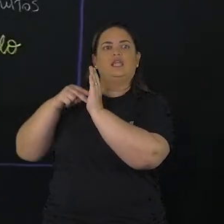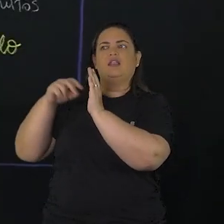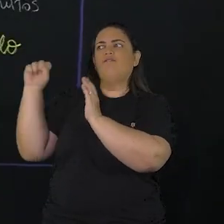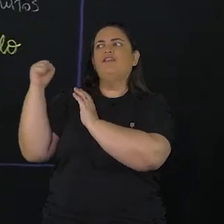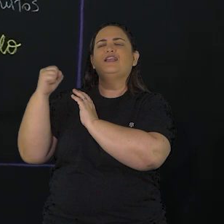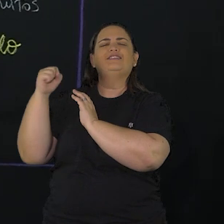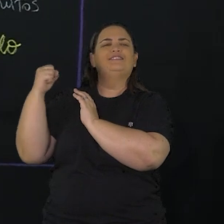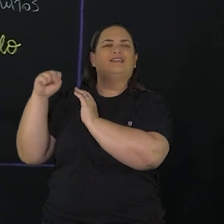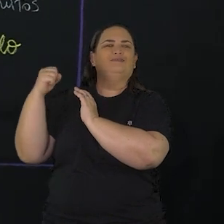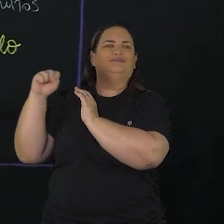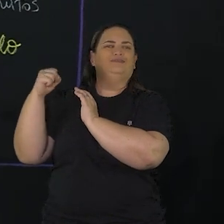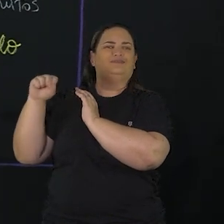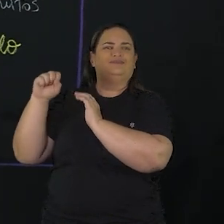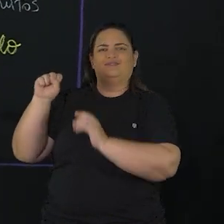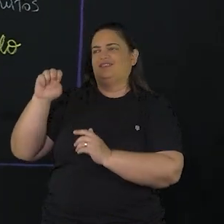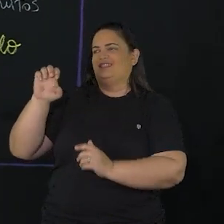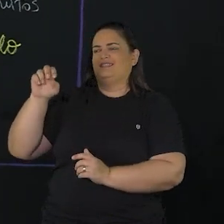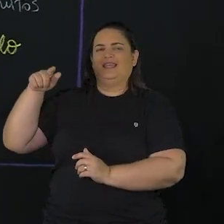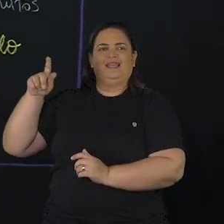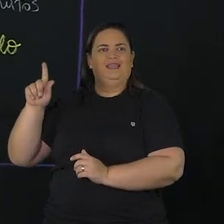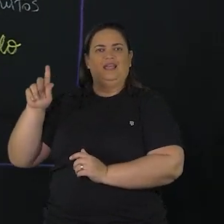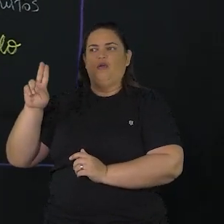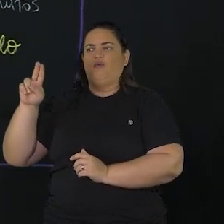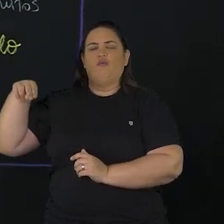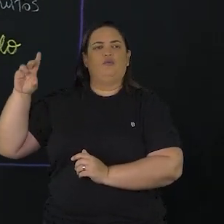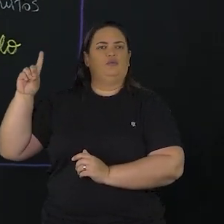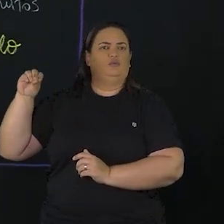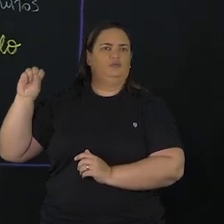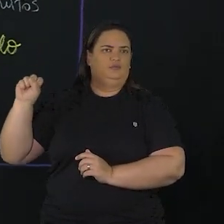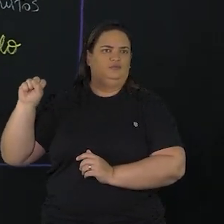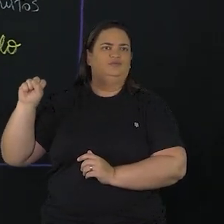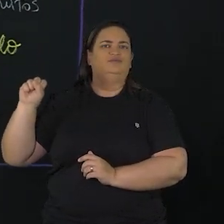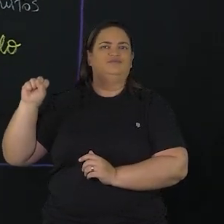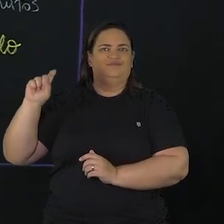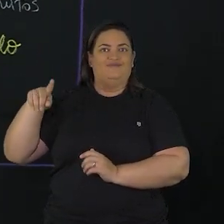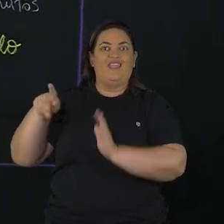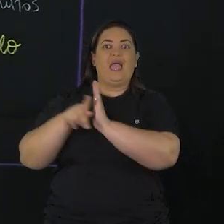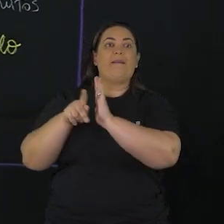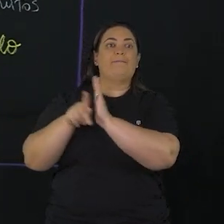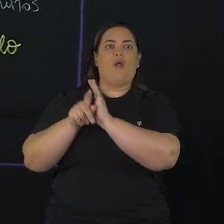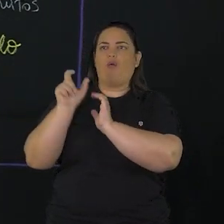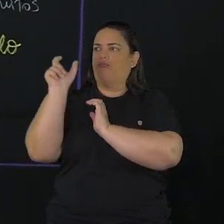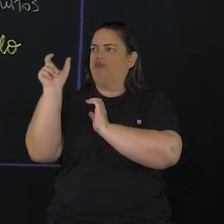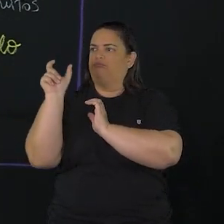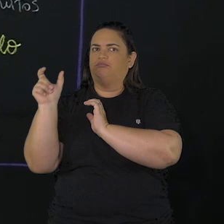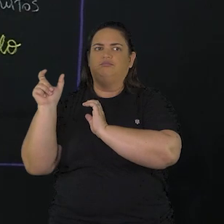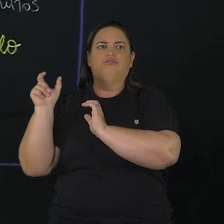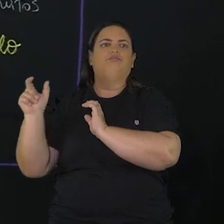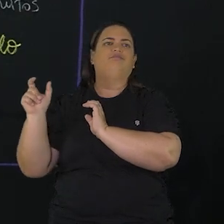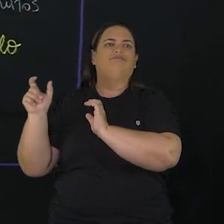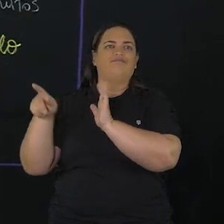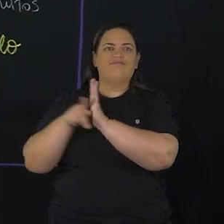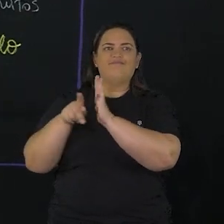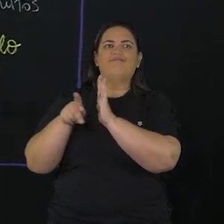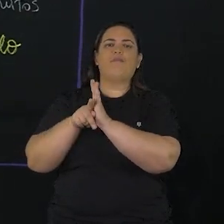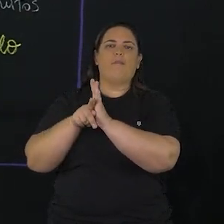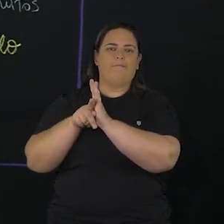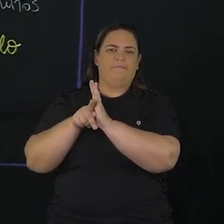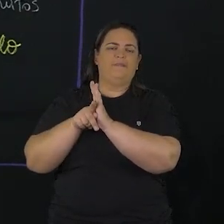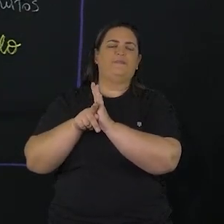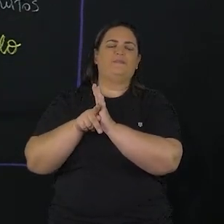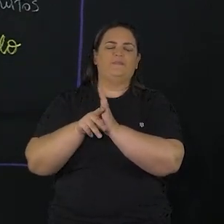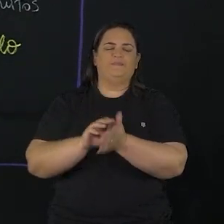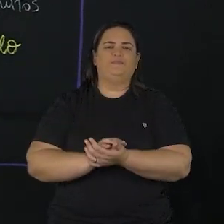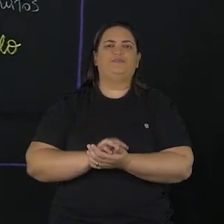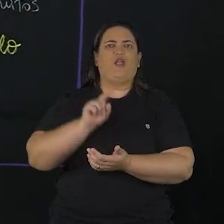Belezinha? Então, essa é uma outra maneira de nós trabalharmos a nomenclatura de um ângulo, onde essa nomenclatura ela